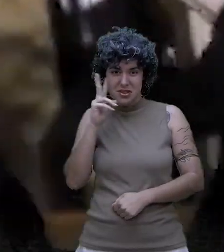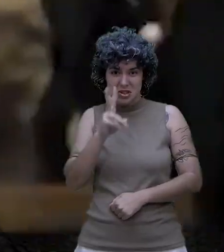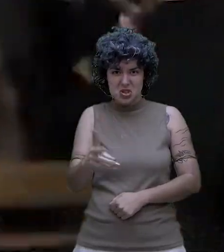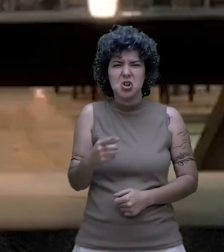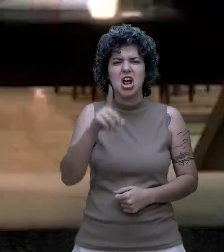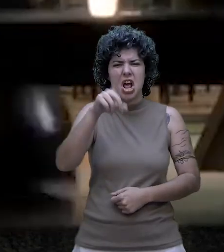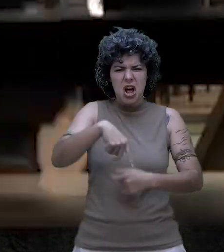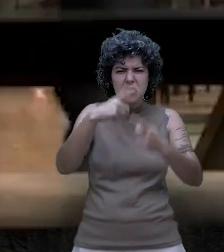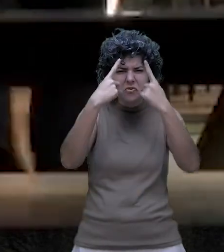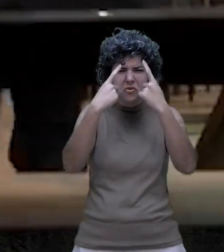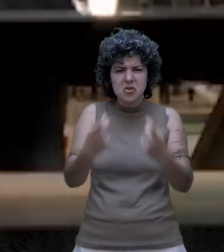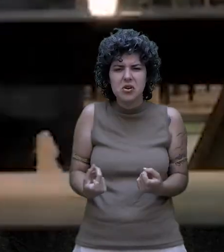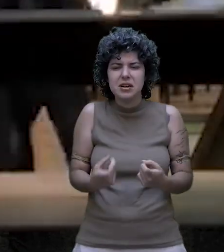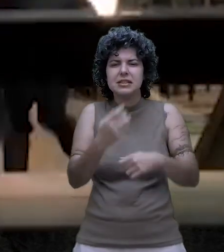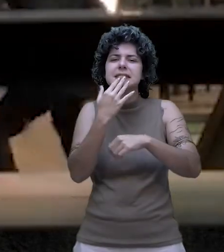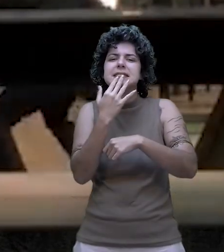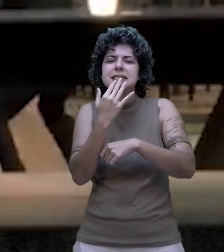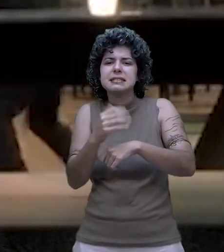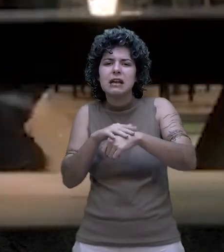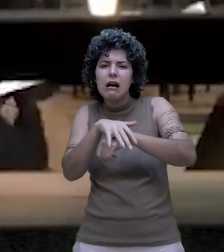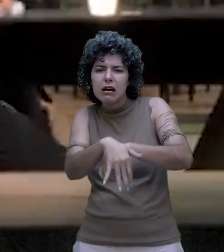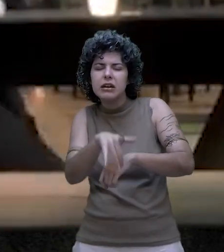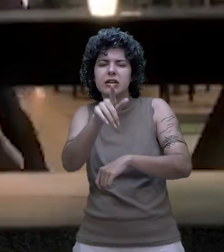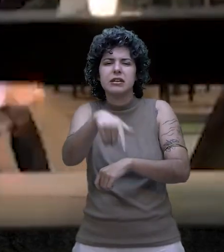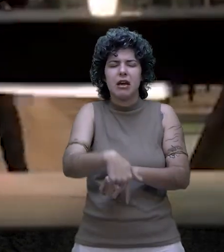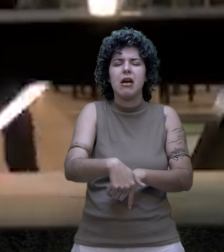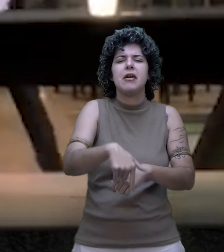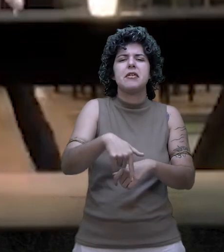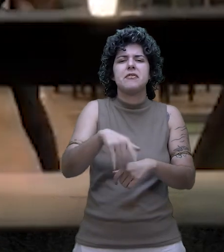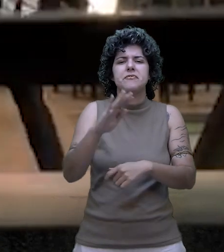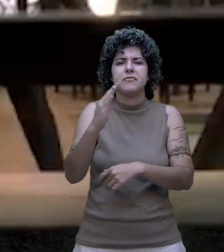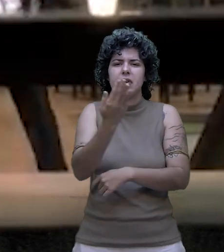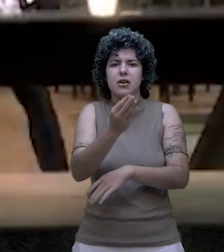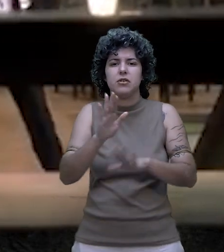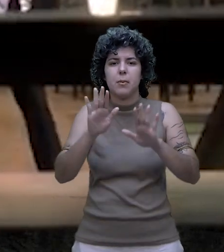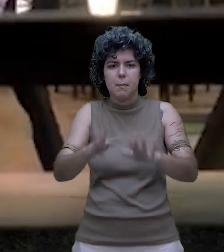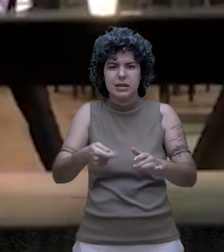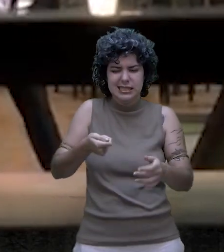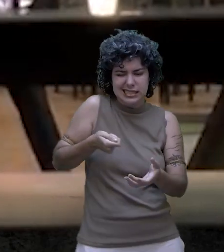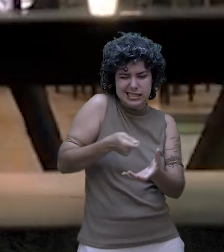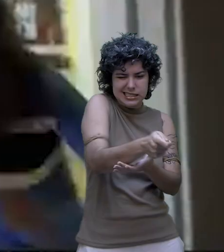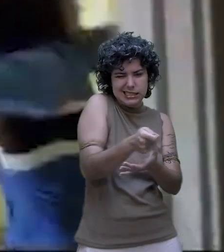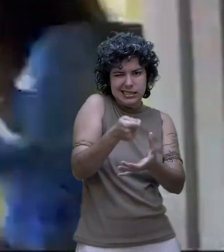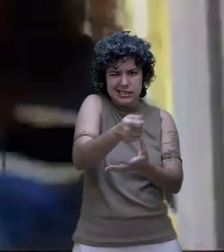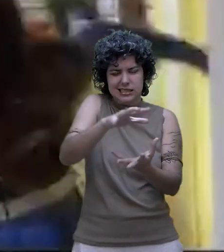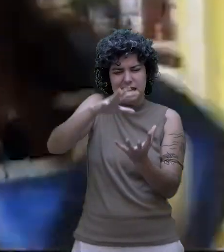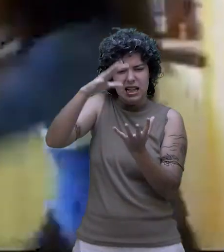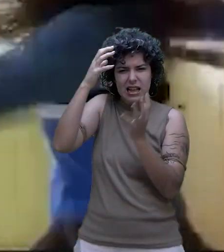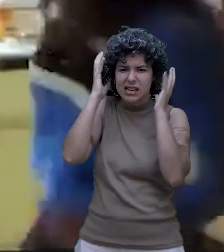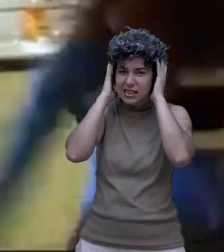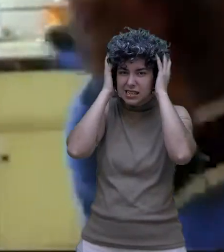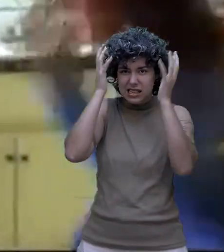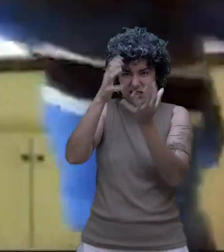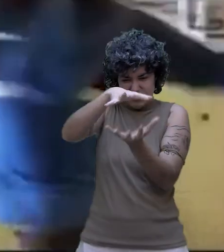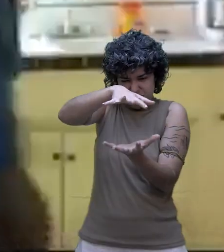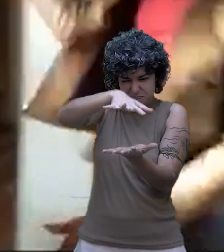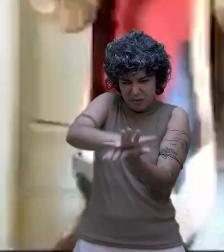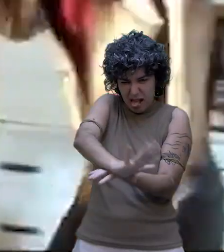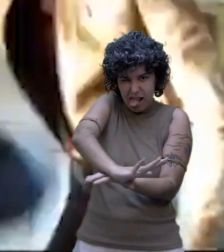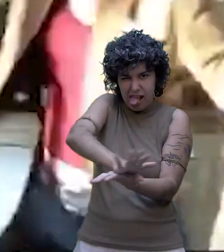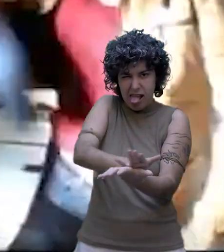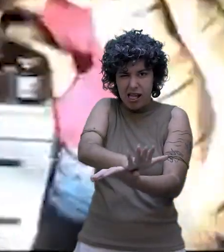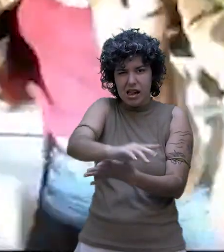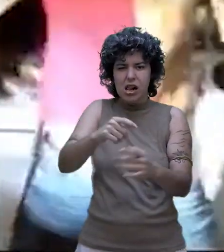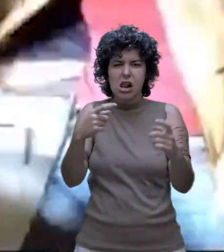violência e sangue falso, com direito a rompimento de tendão de Aquiles com canivete, esmagamento de crânio de macho abusador, luta com pé de mesa, luta